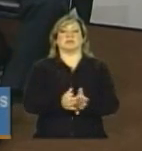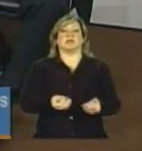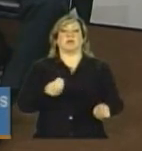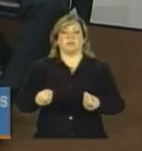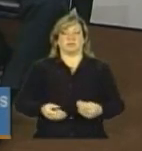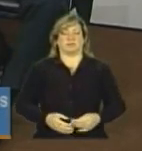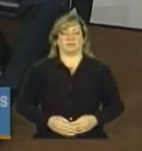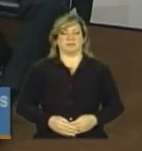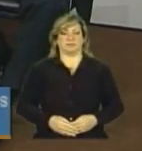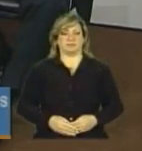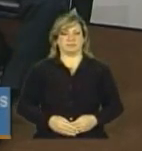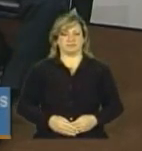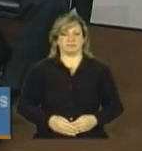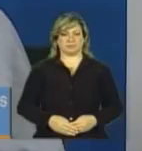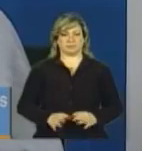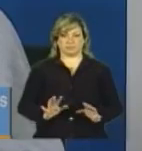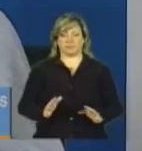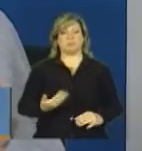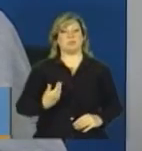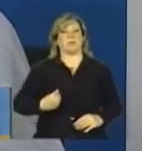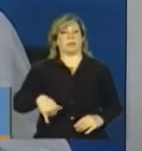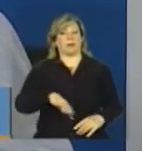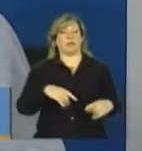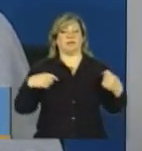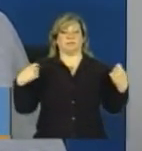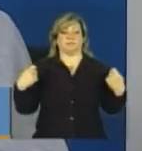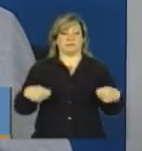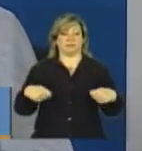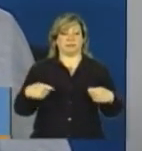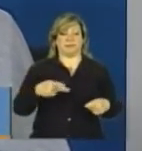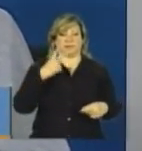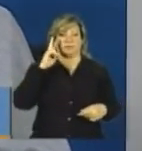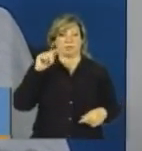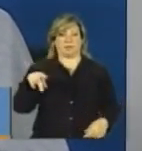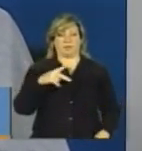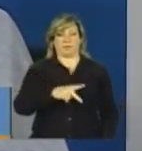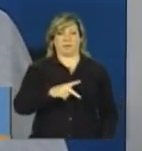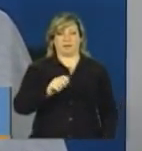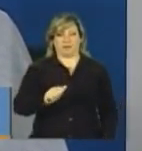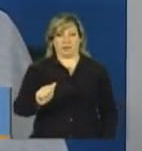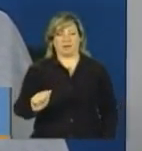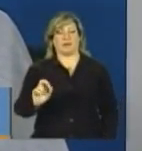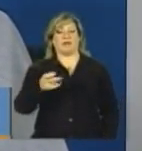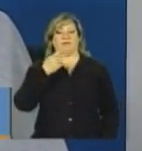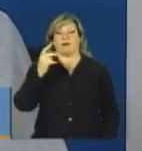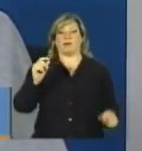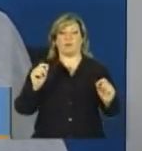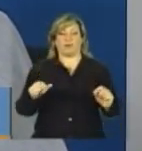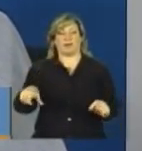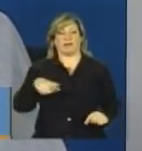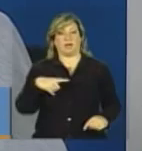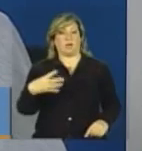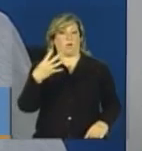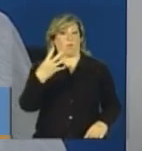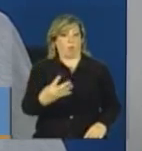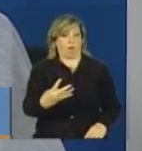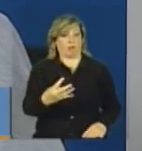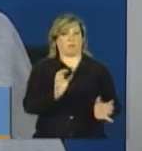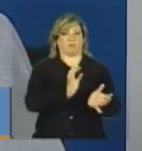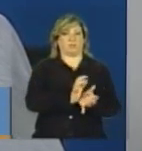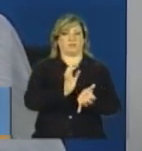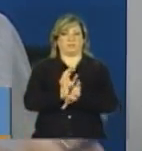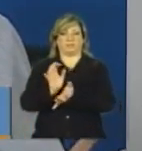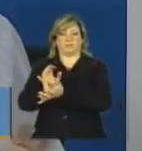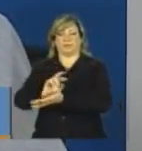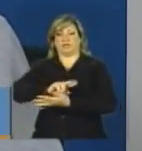Eh, bom, então nós temos que, né, ao falar do PA, eh, falar que eles ele tem quatro modalidades,